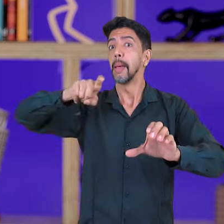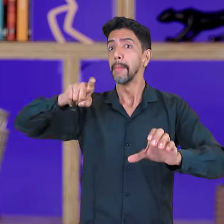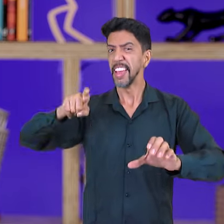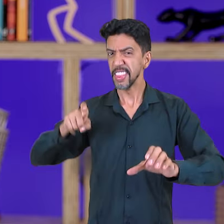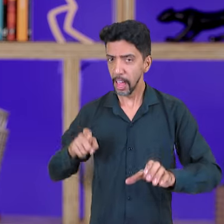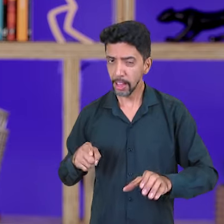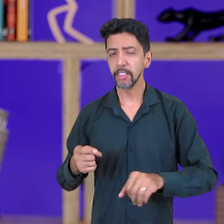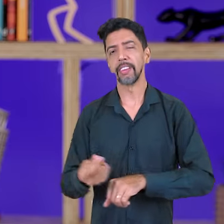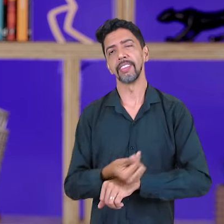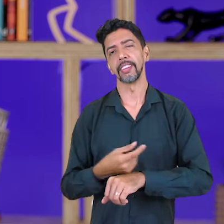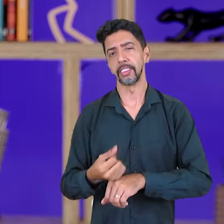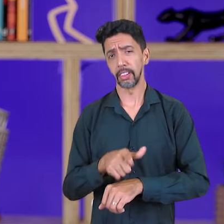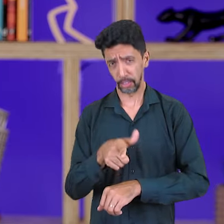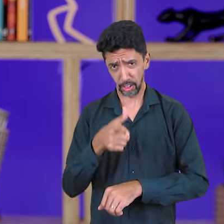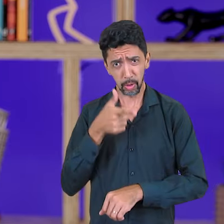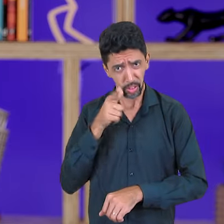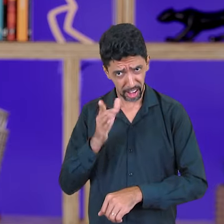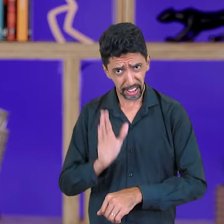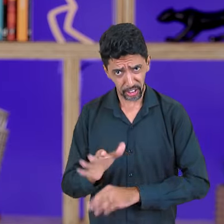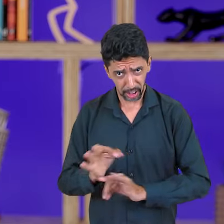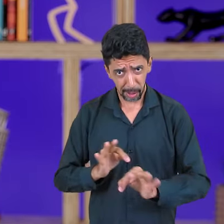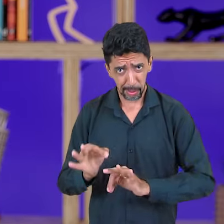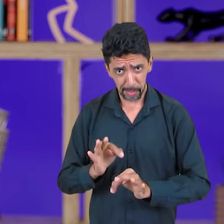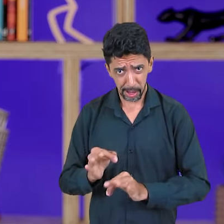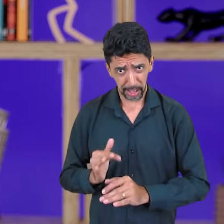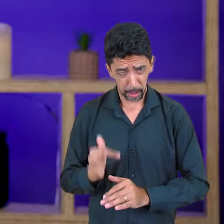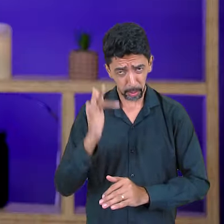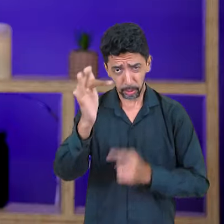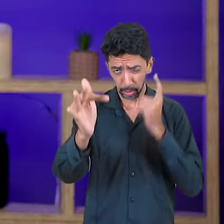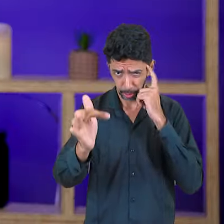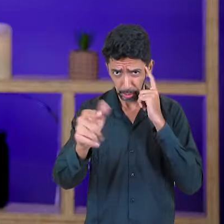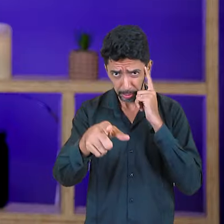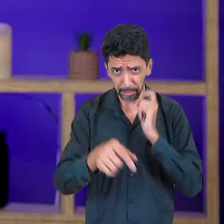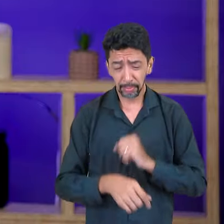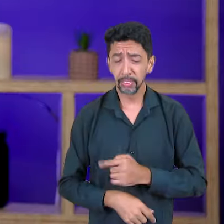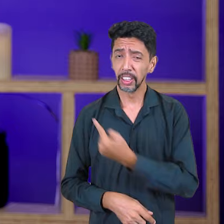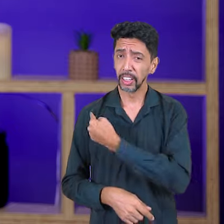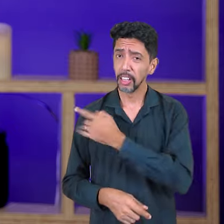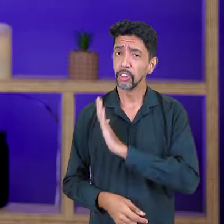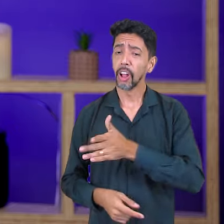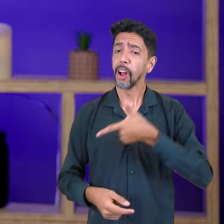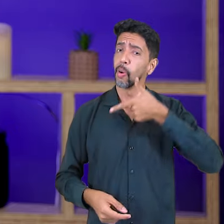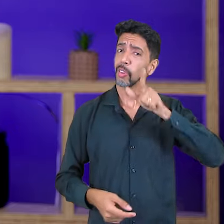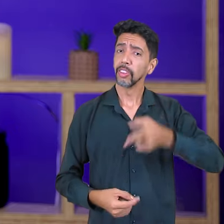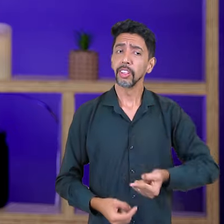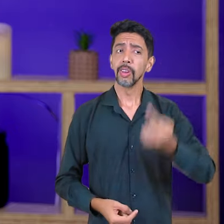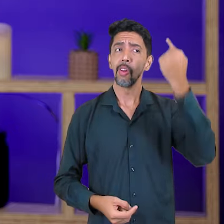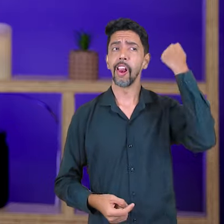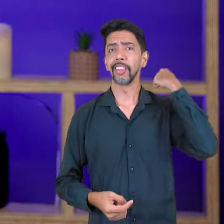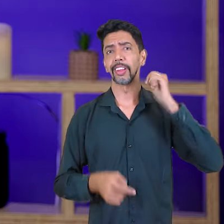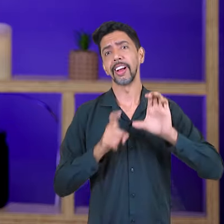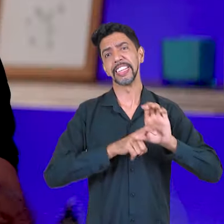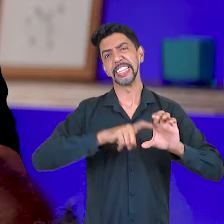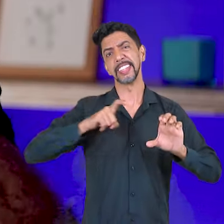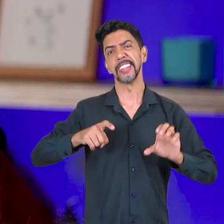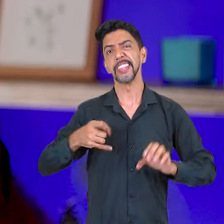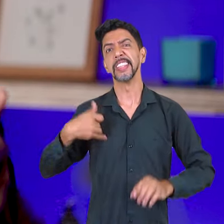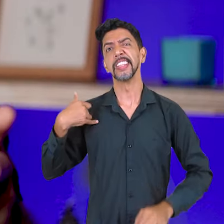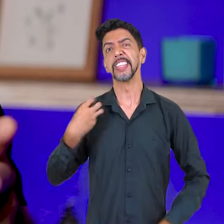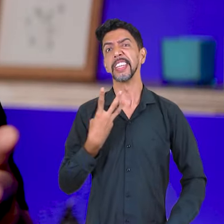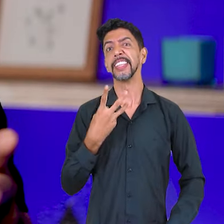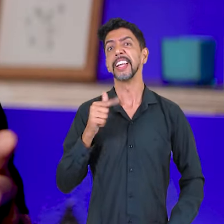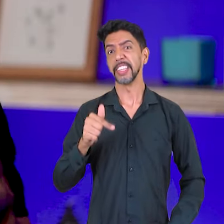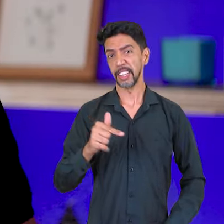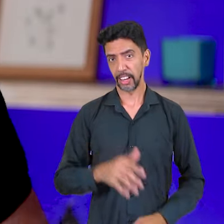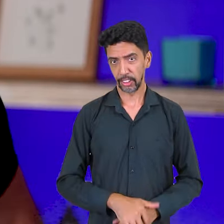estou aposentado como independente financeiramente desde os meus 37 anos de idade e pelo